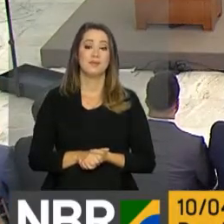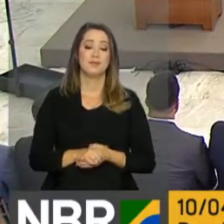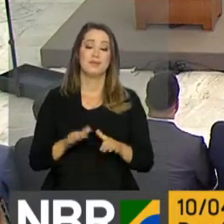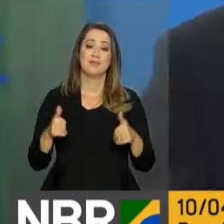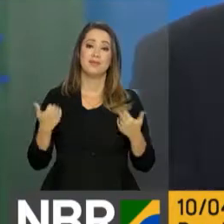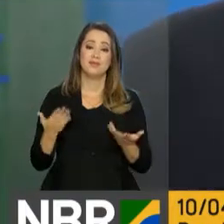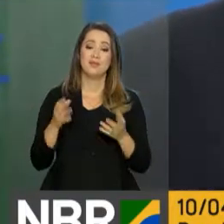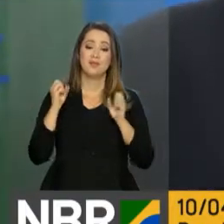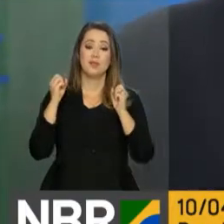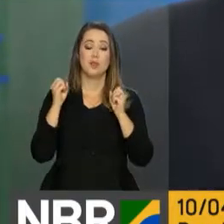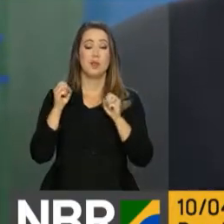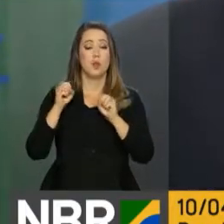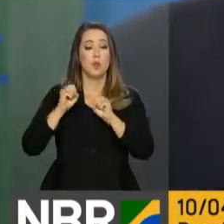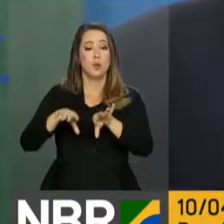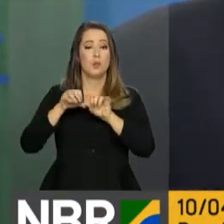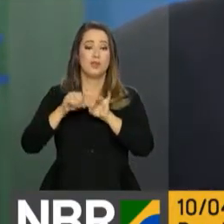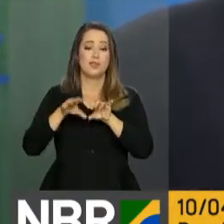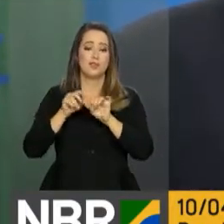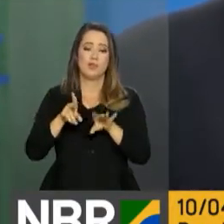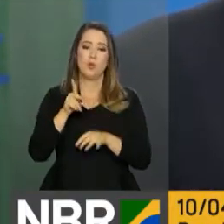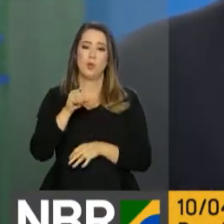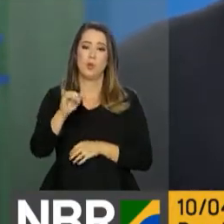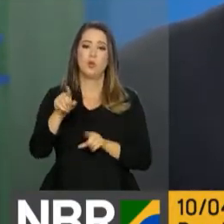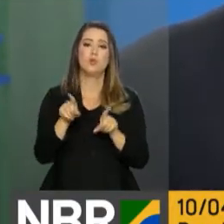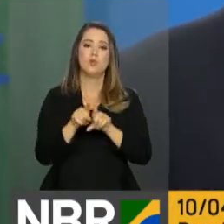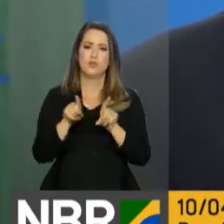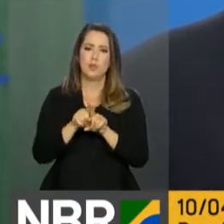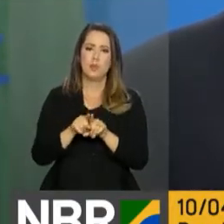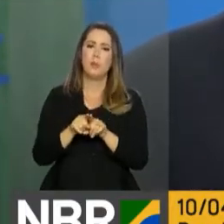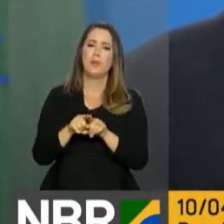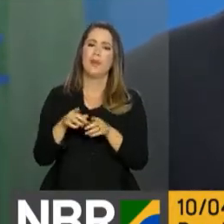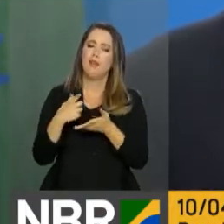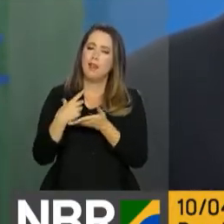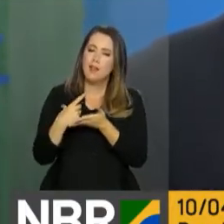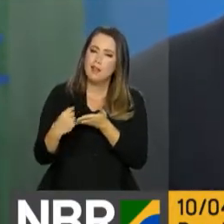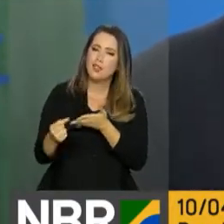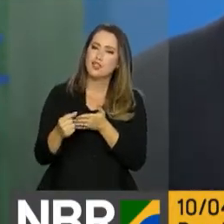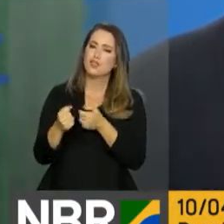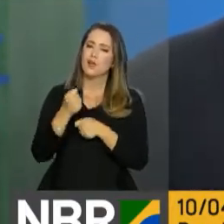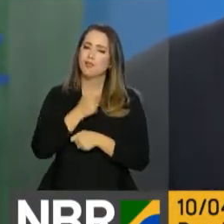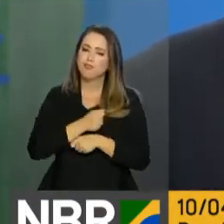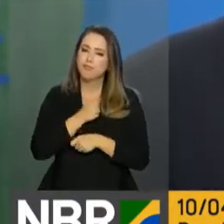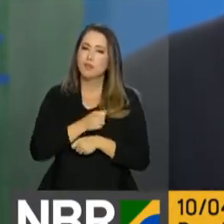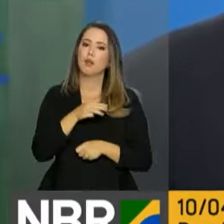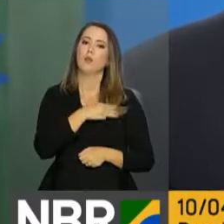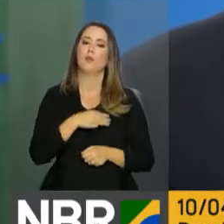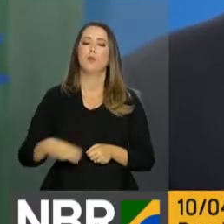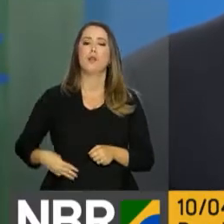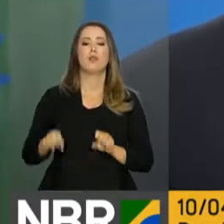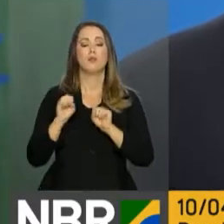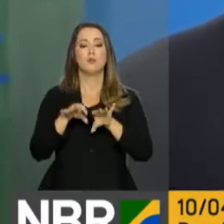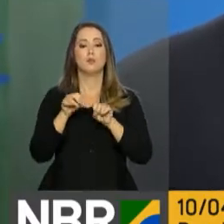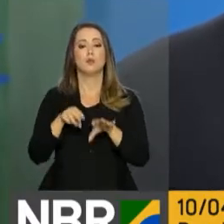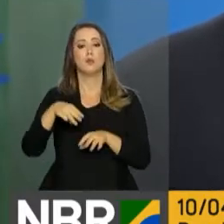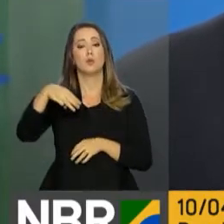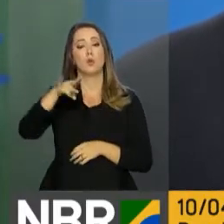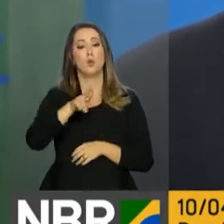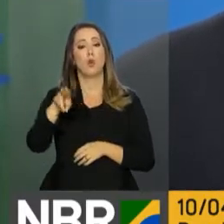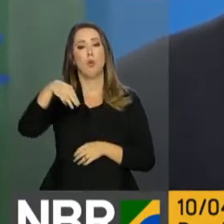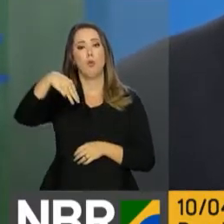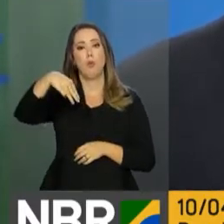Bom, na educação, o dia também é de despedida para o ministro Mendonça Filho, cujo